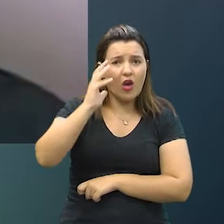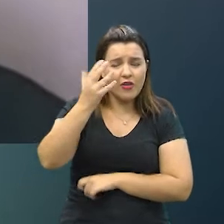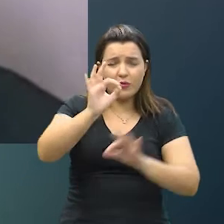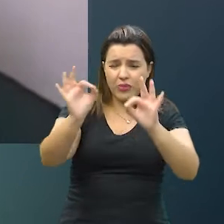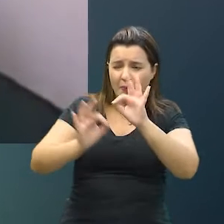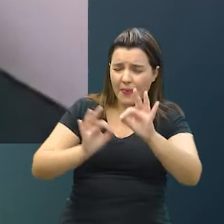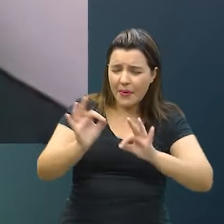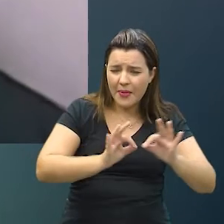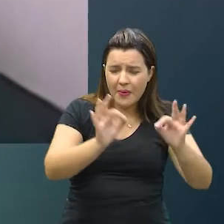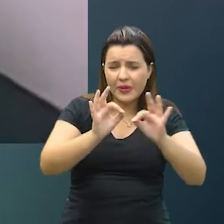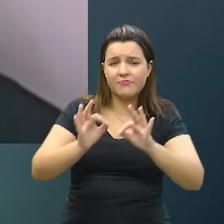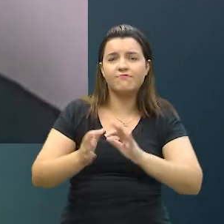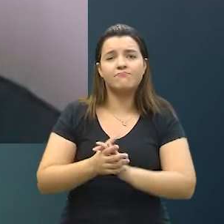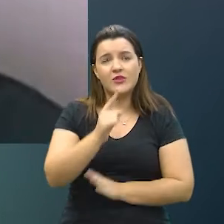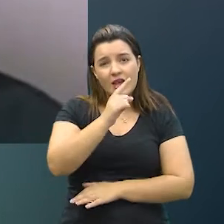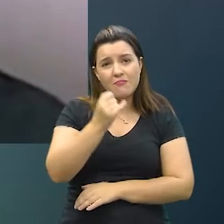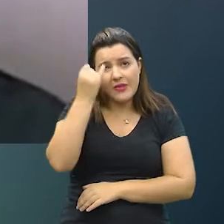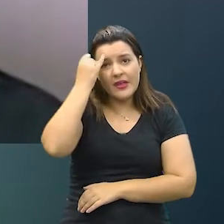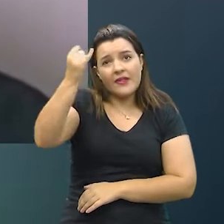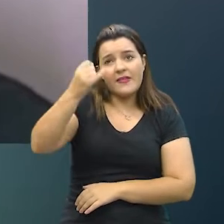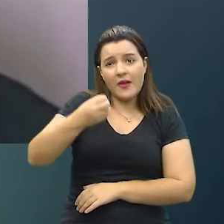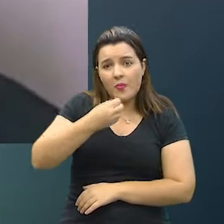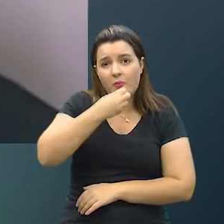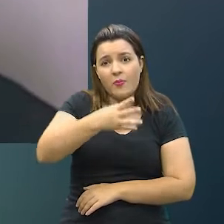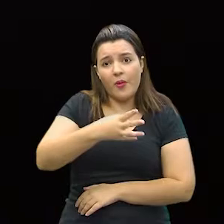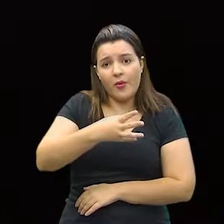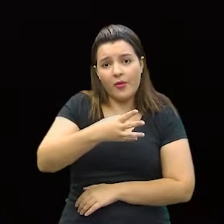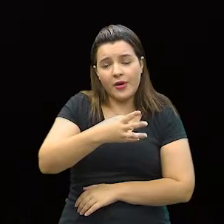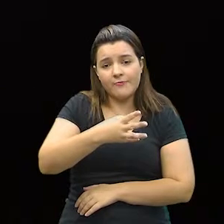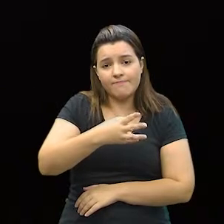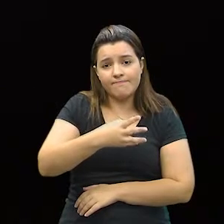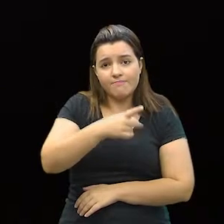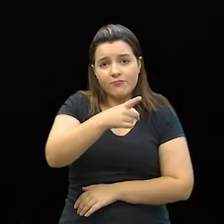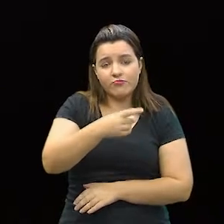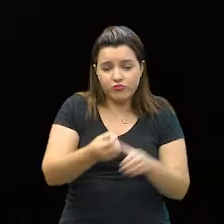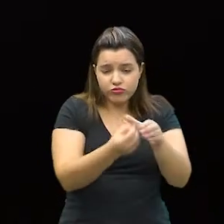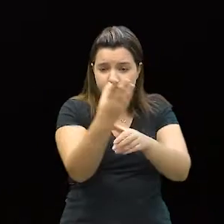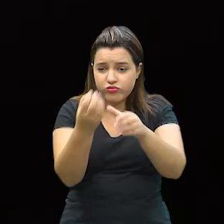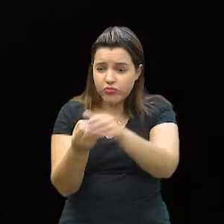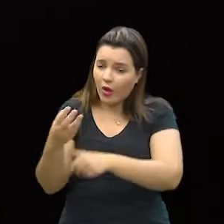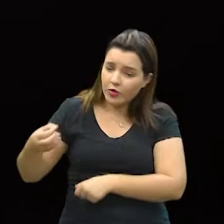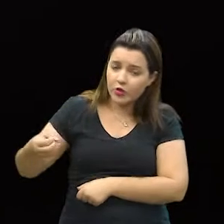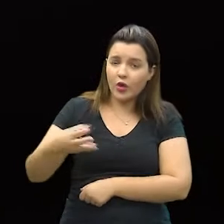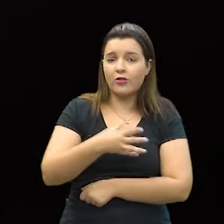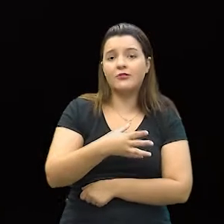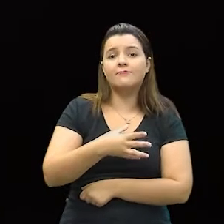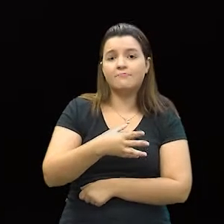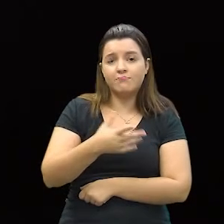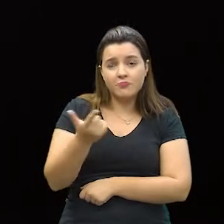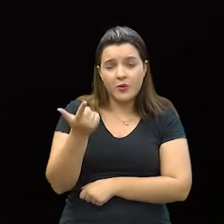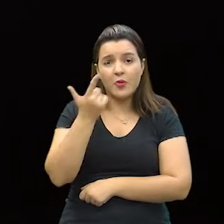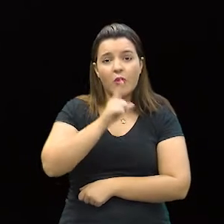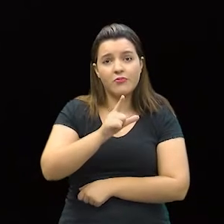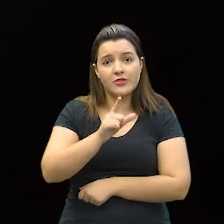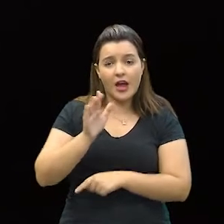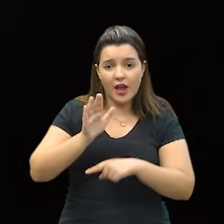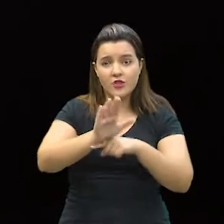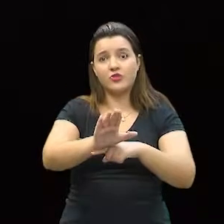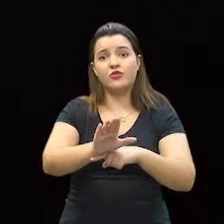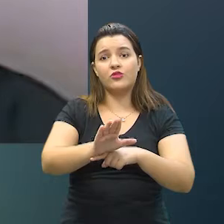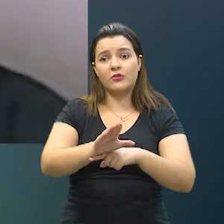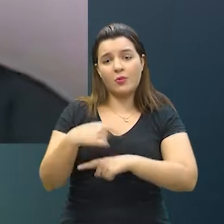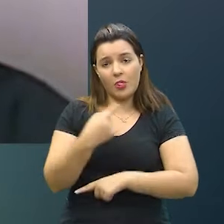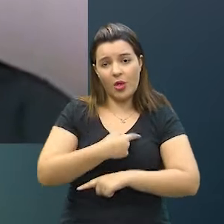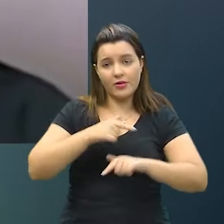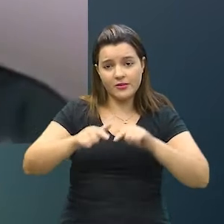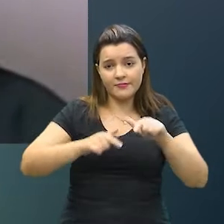ajeitar, consegue criar alternativas, consegue implementar alguma coisa nova que consegue resolver a dificuldade que